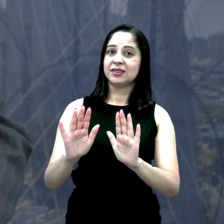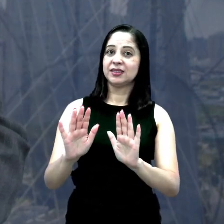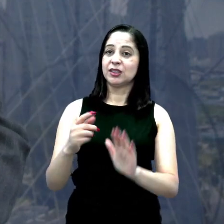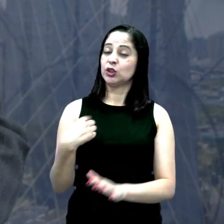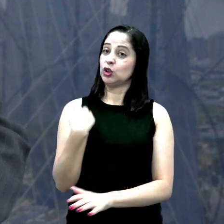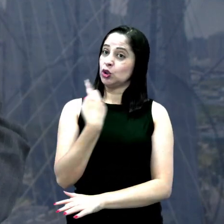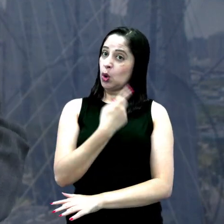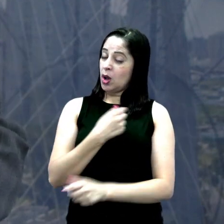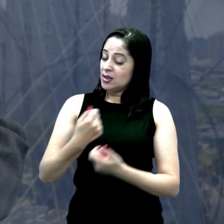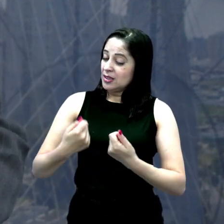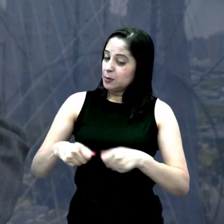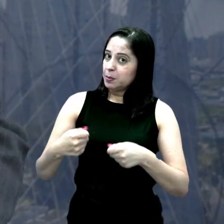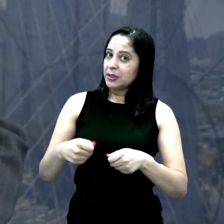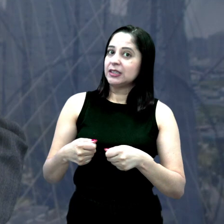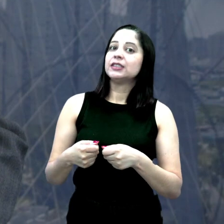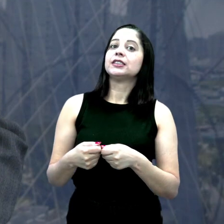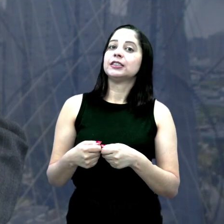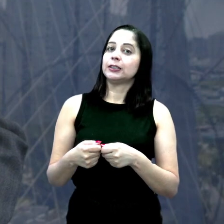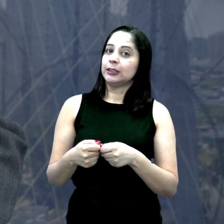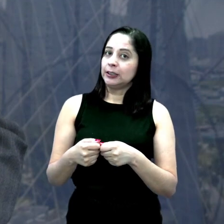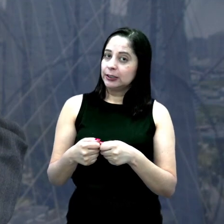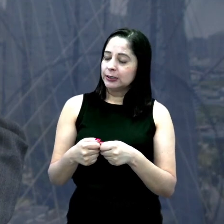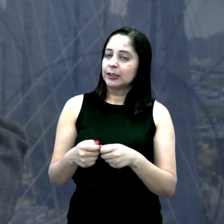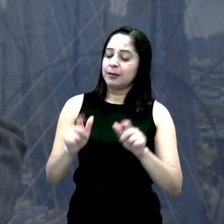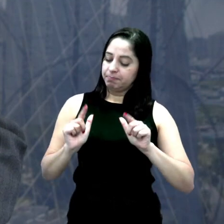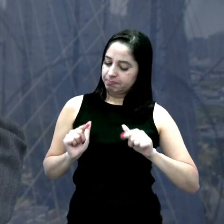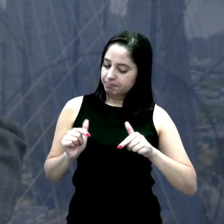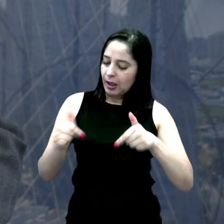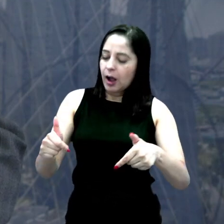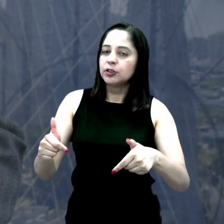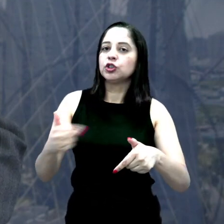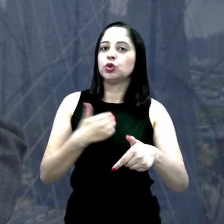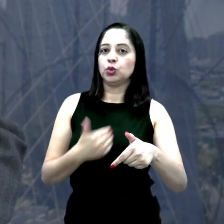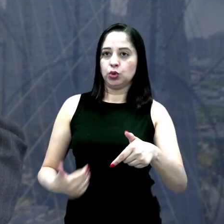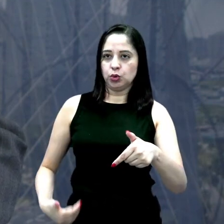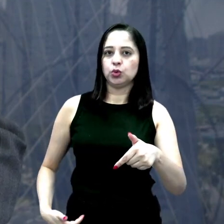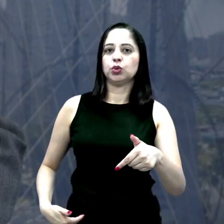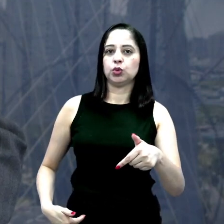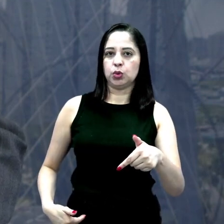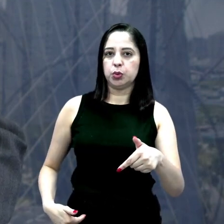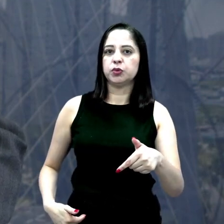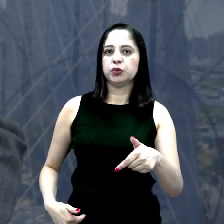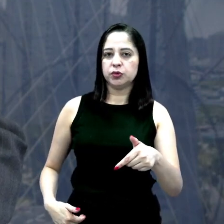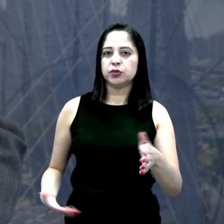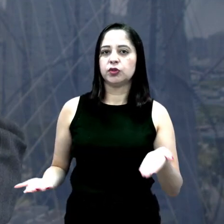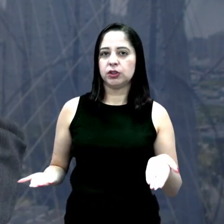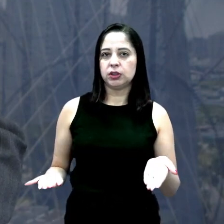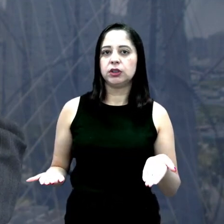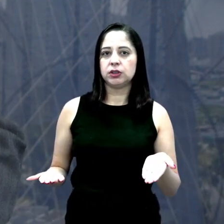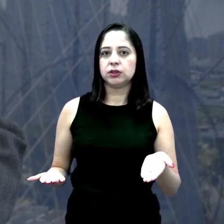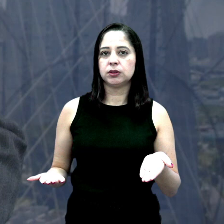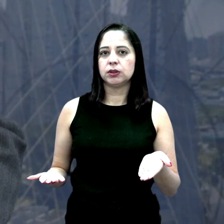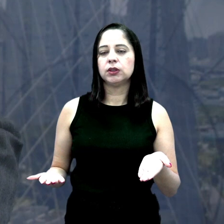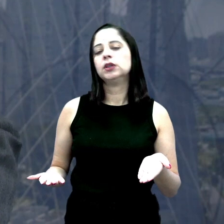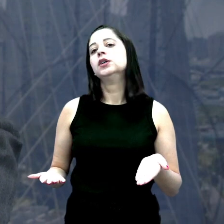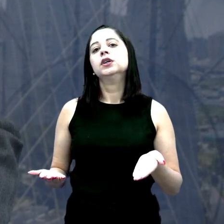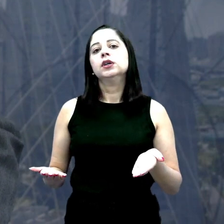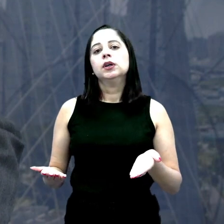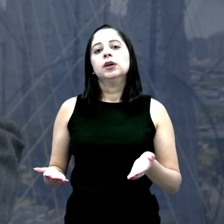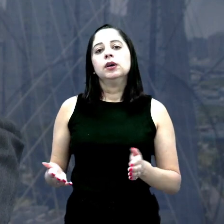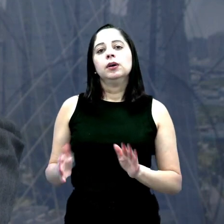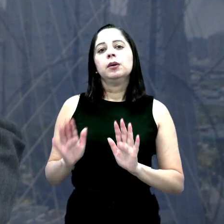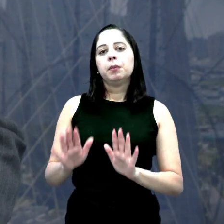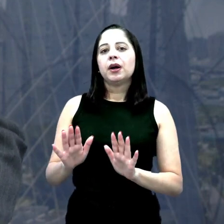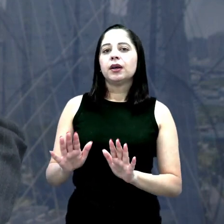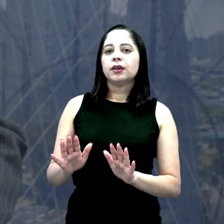interesse social. Se a política externa aceitar, que a gente entende que vai continuar,